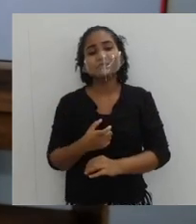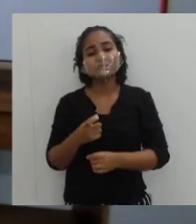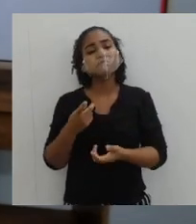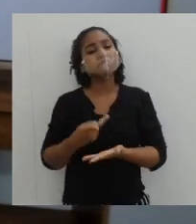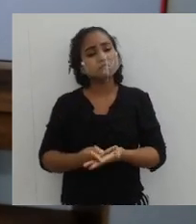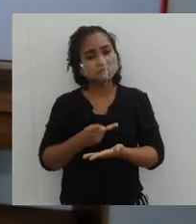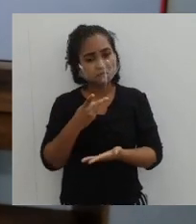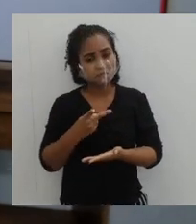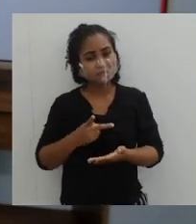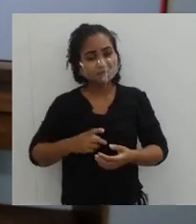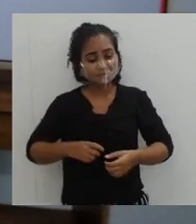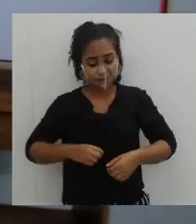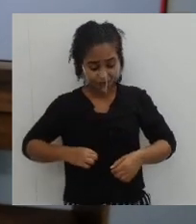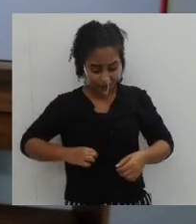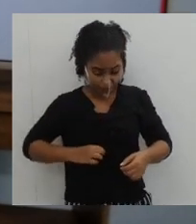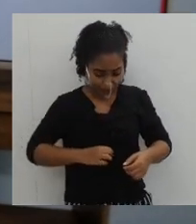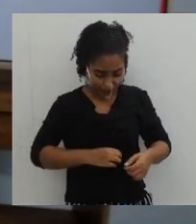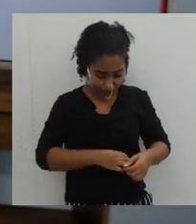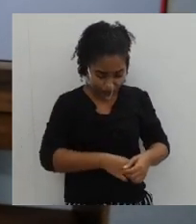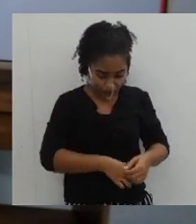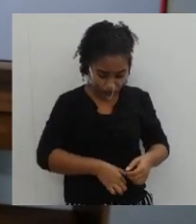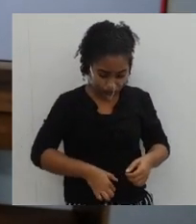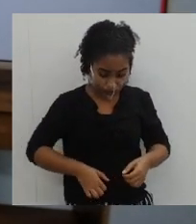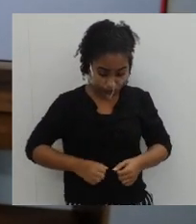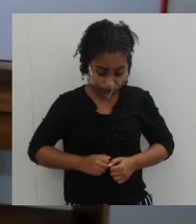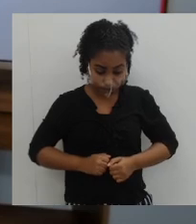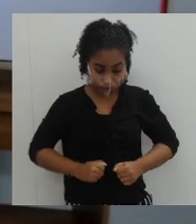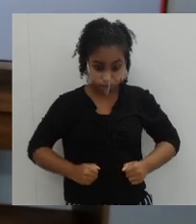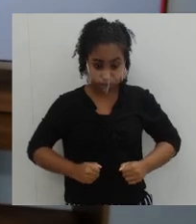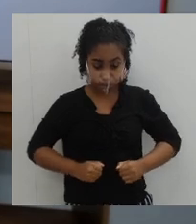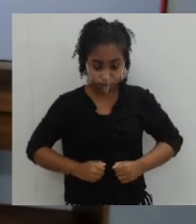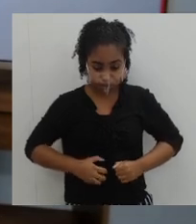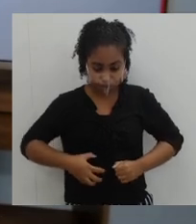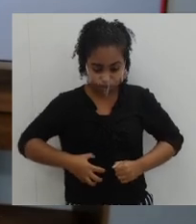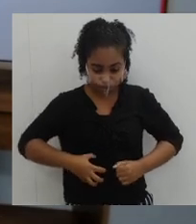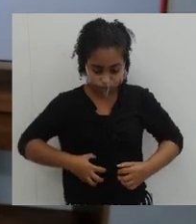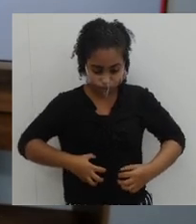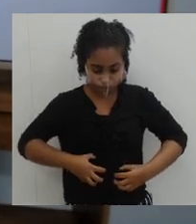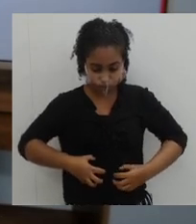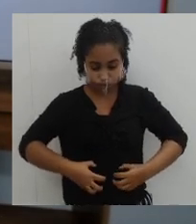esse intestino ele pode ocluir, tá certo? E formar o que a gente chama